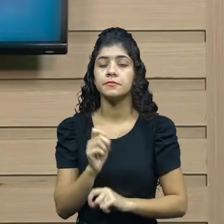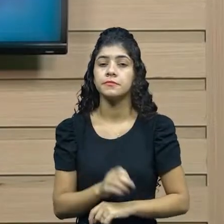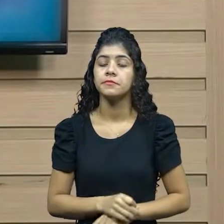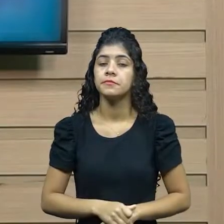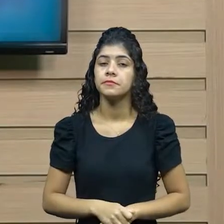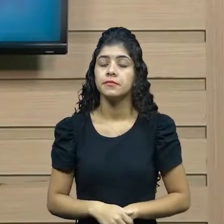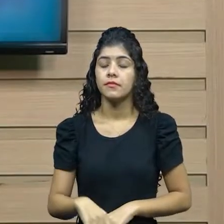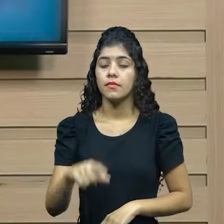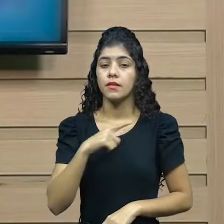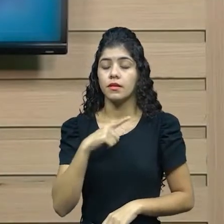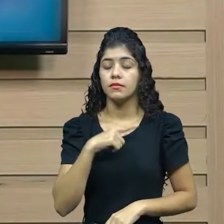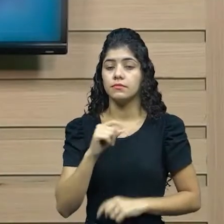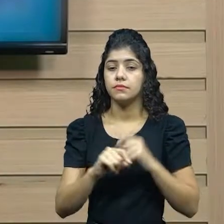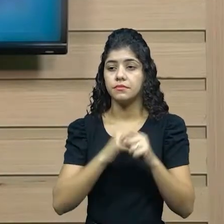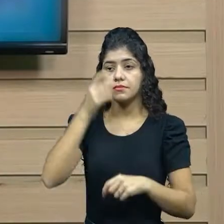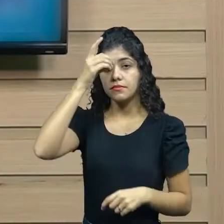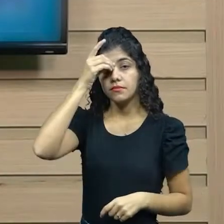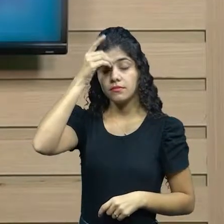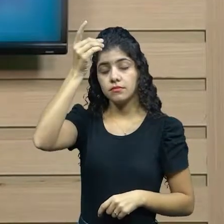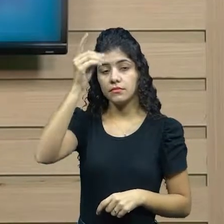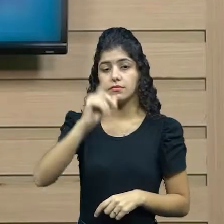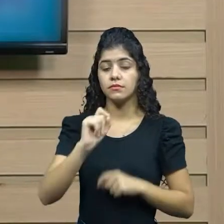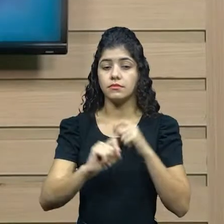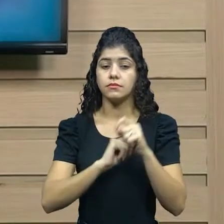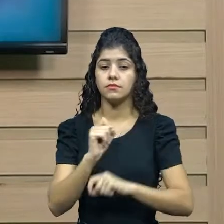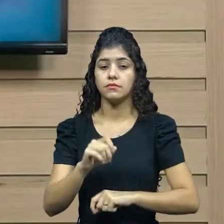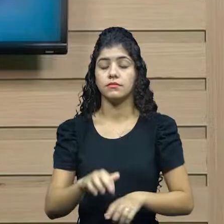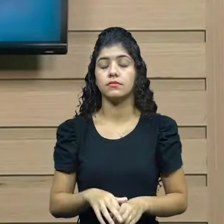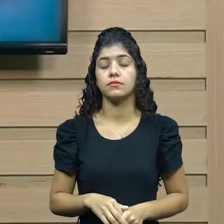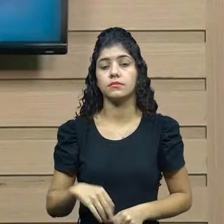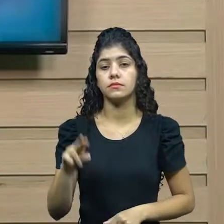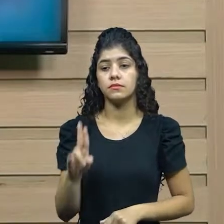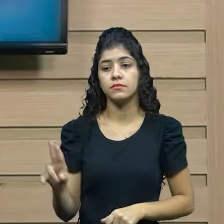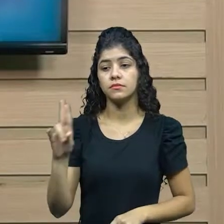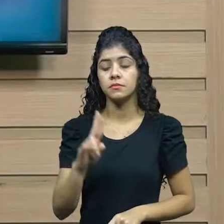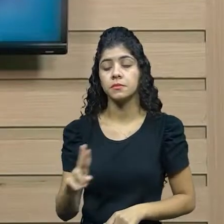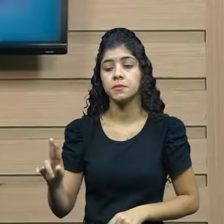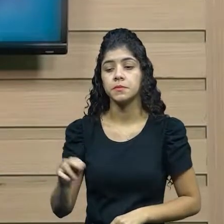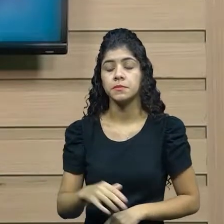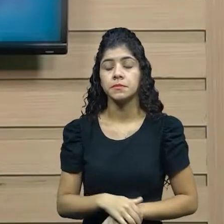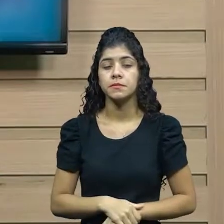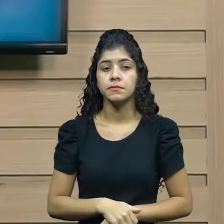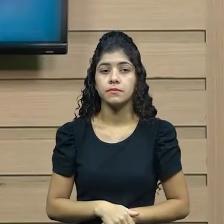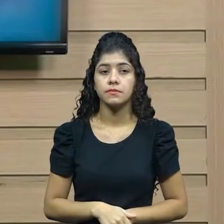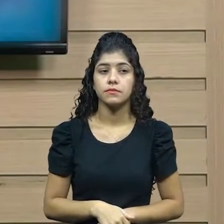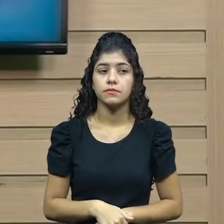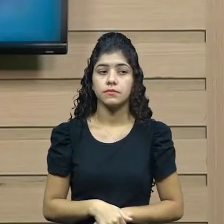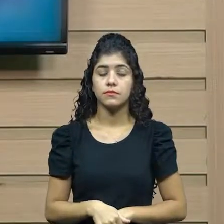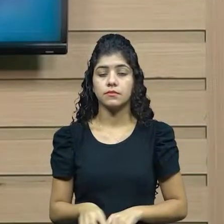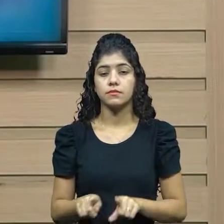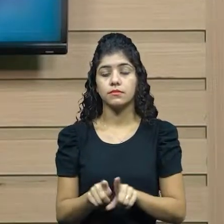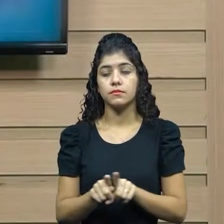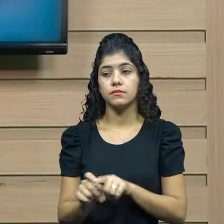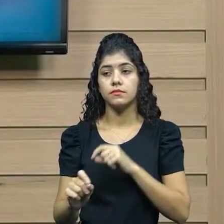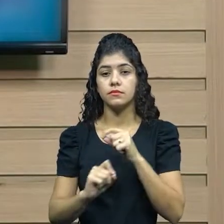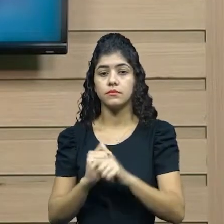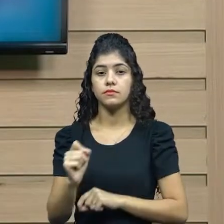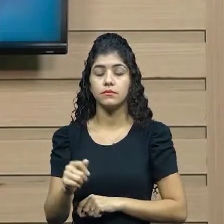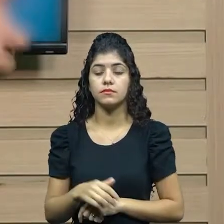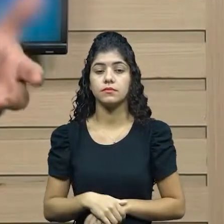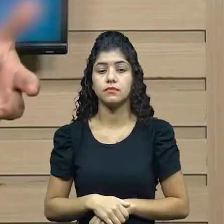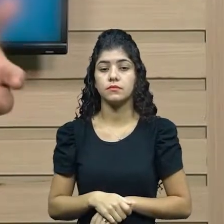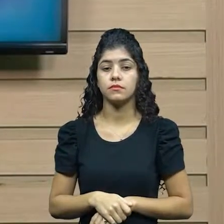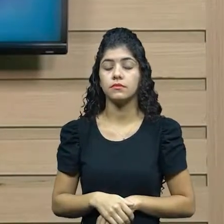tem essa ideia de aplicar a propaganda sobre